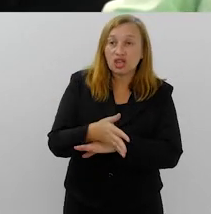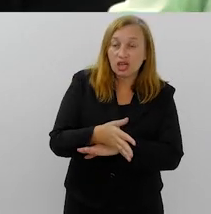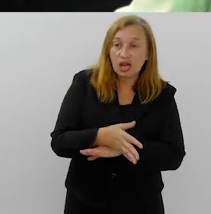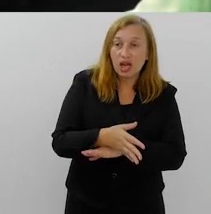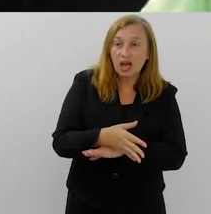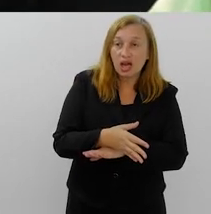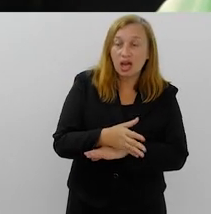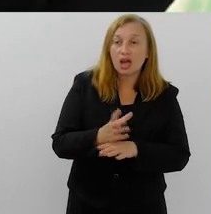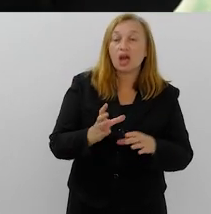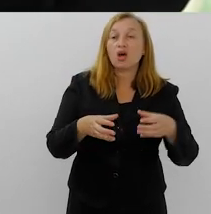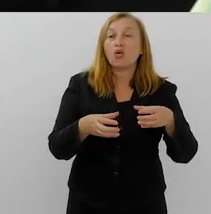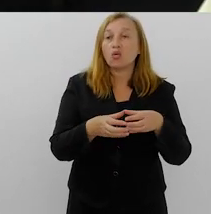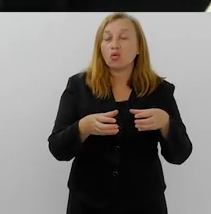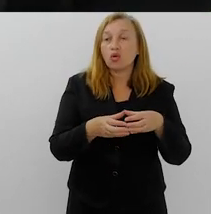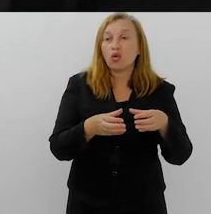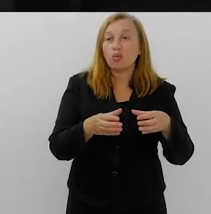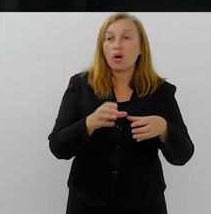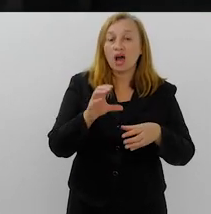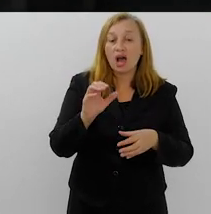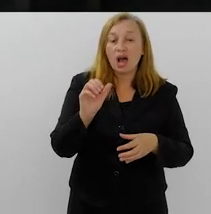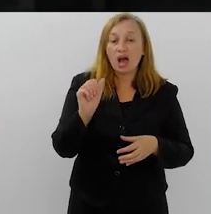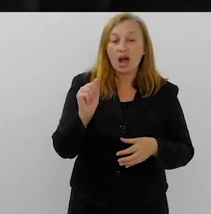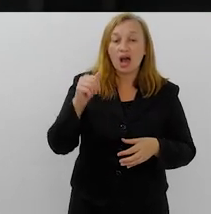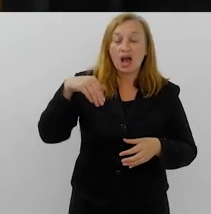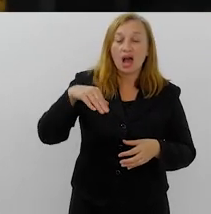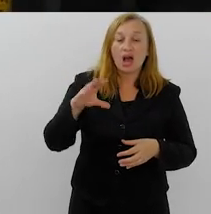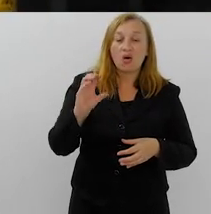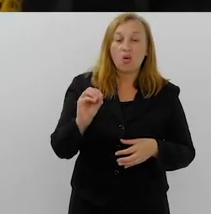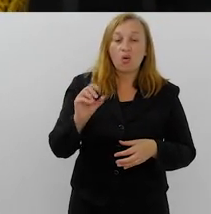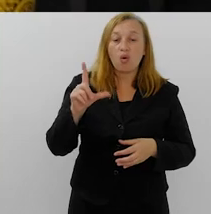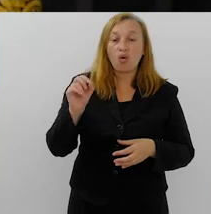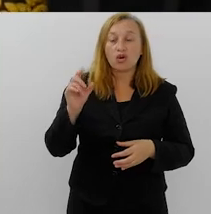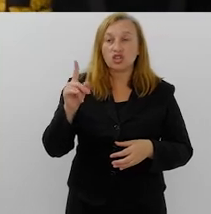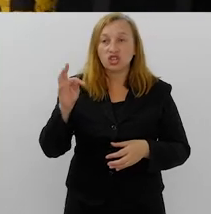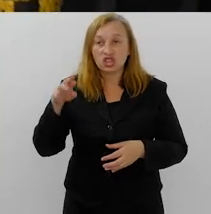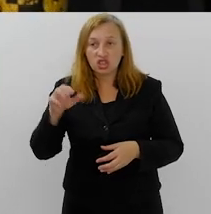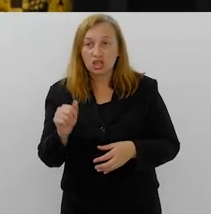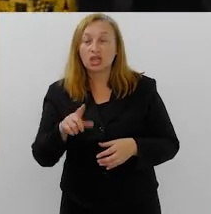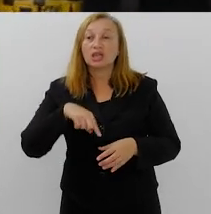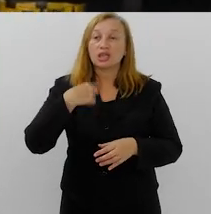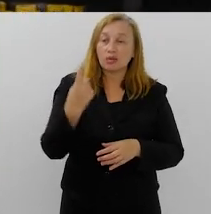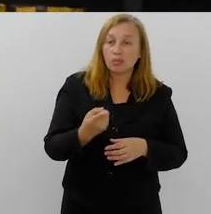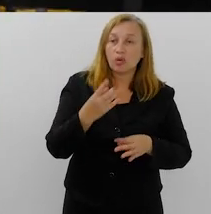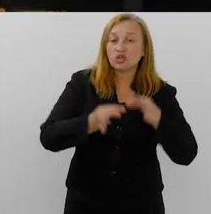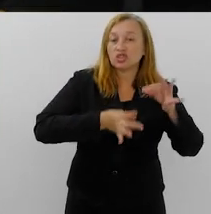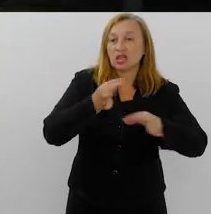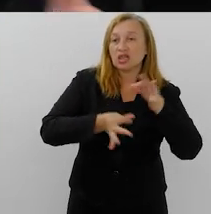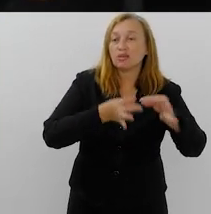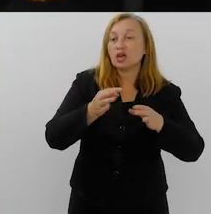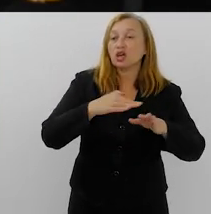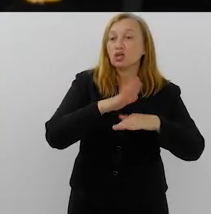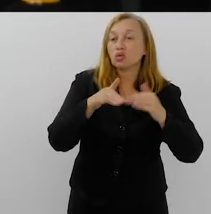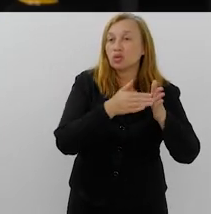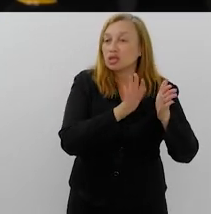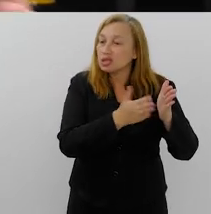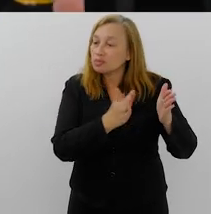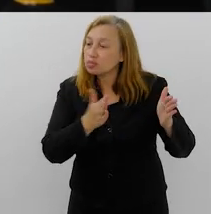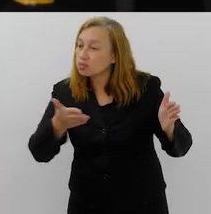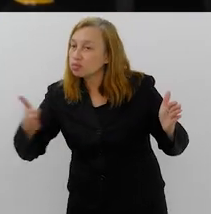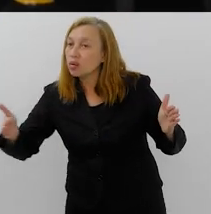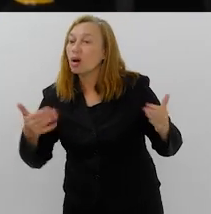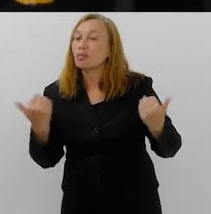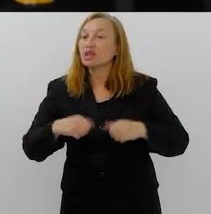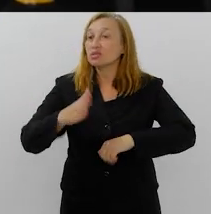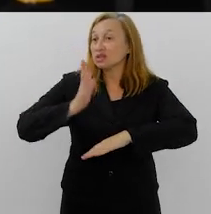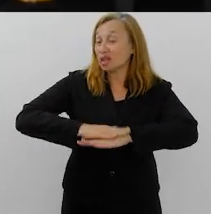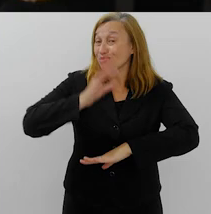biópsia conseguir chegar a um serviço de Oncologia né conseguir receber o tratamento então toda essa essa